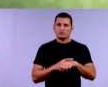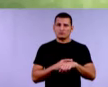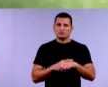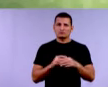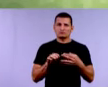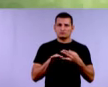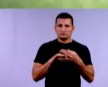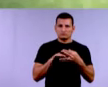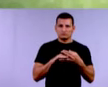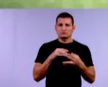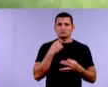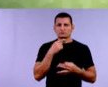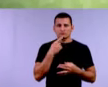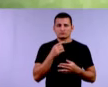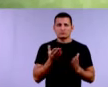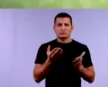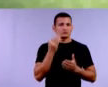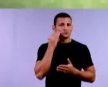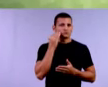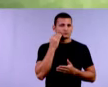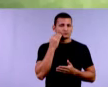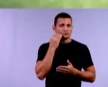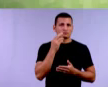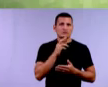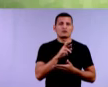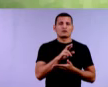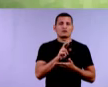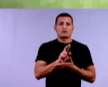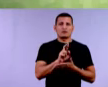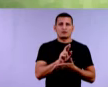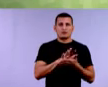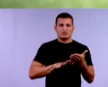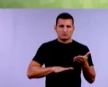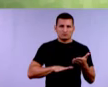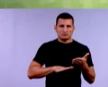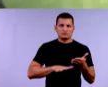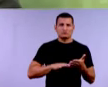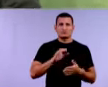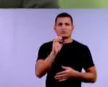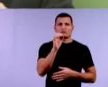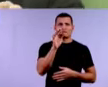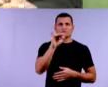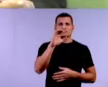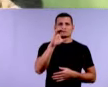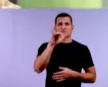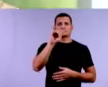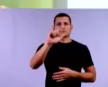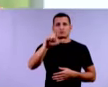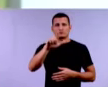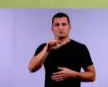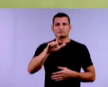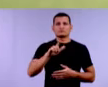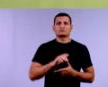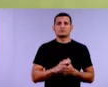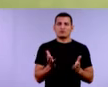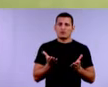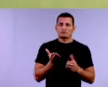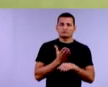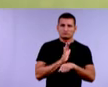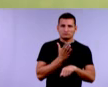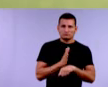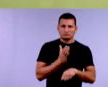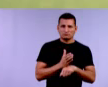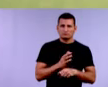sobre redação oficial, que nós utilizamos muito no nosso ambiente de trabalho. Ok, professora Tayane? Nós vamos pôr em prática